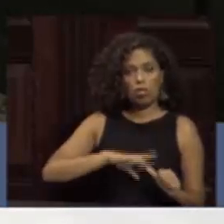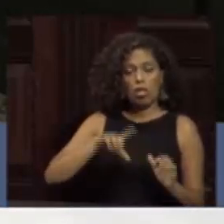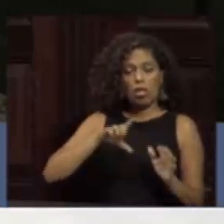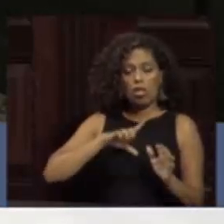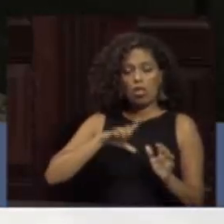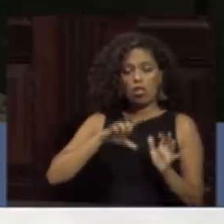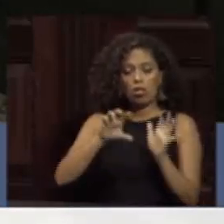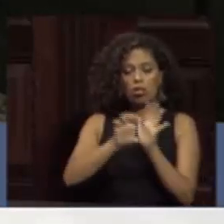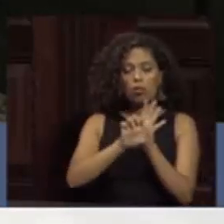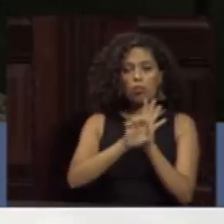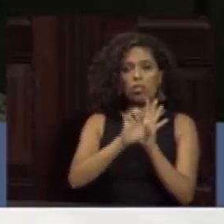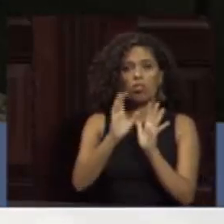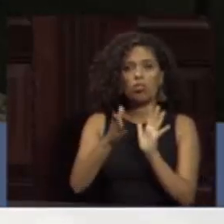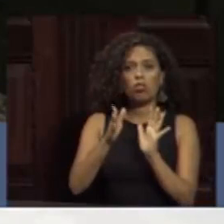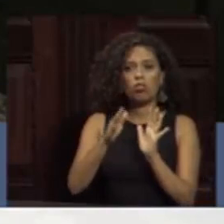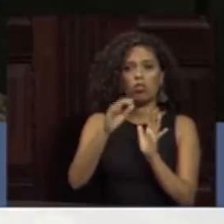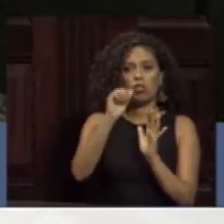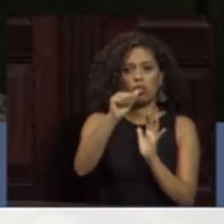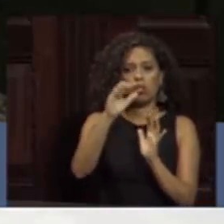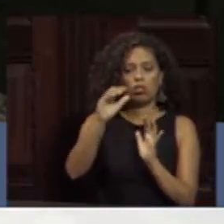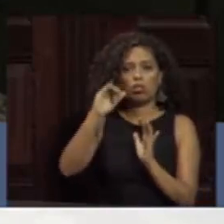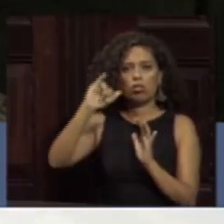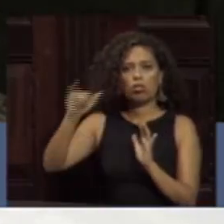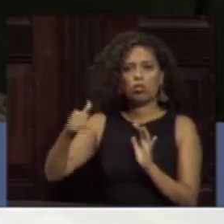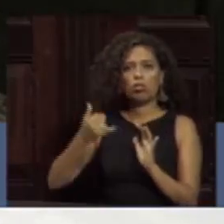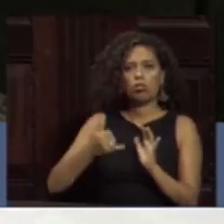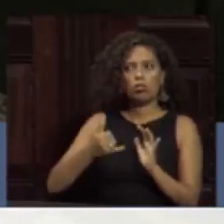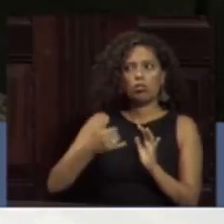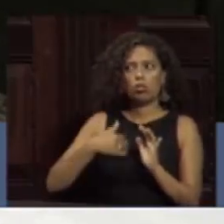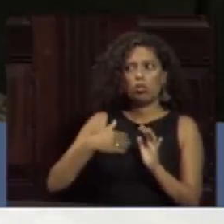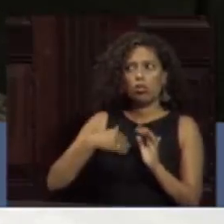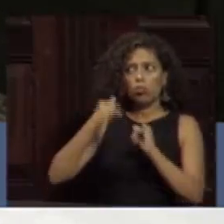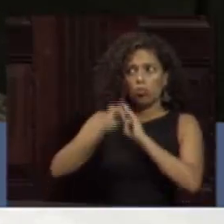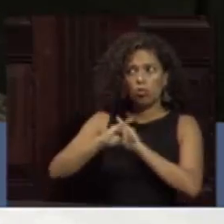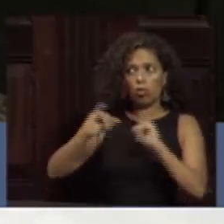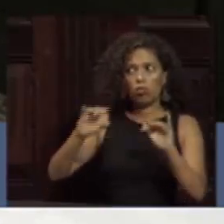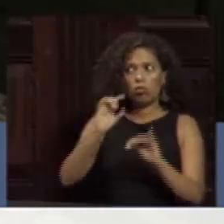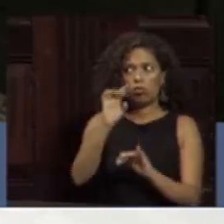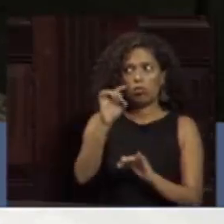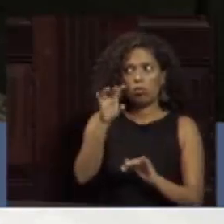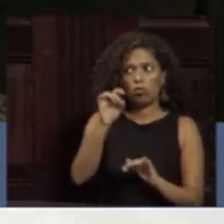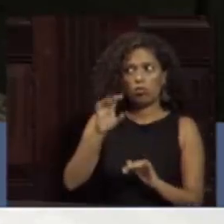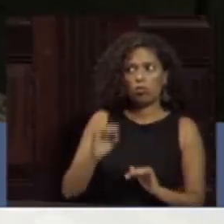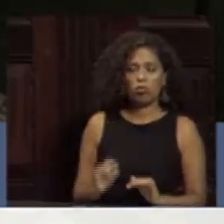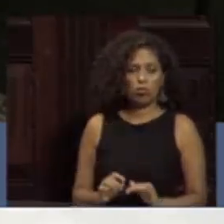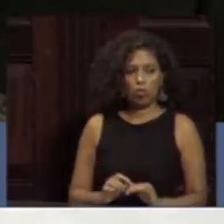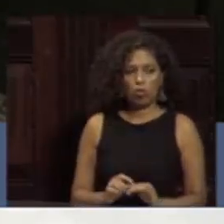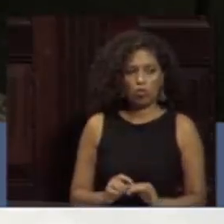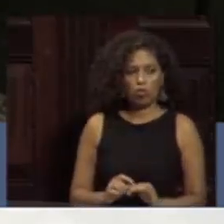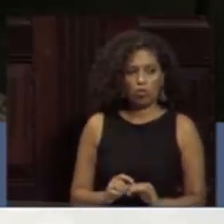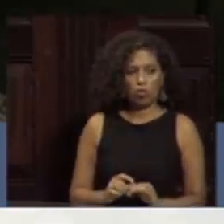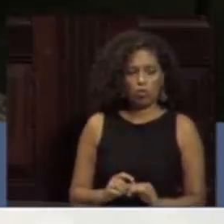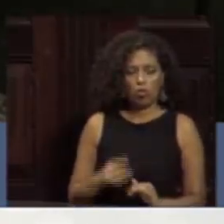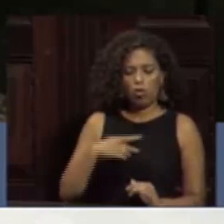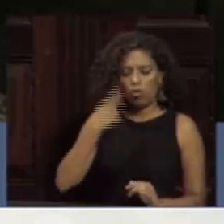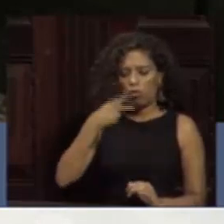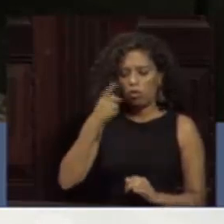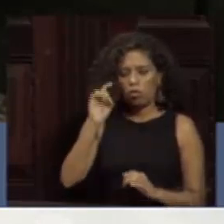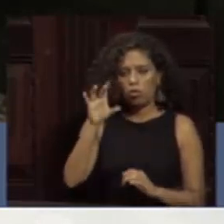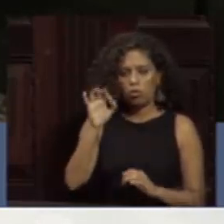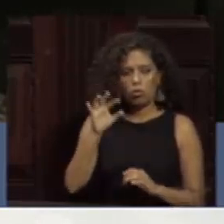mudou o artigo 2º e eu estou fazendo uma emenda ao parágrafo único. E